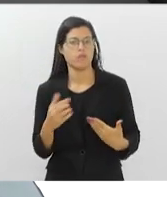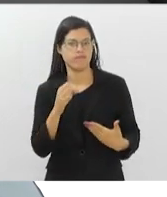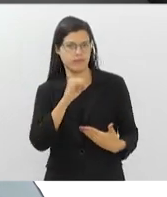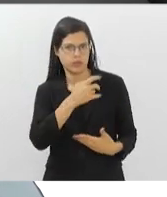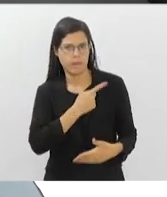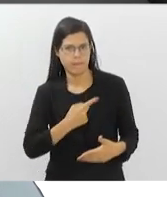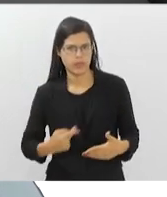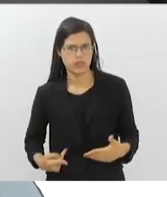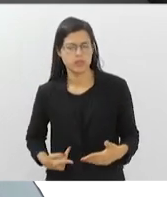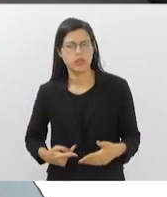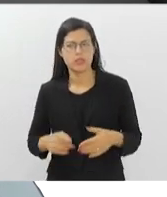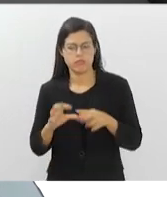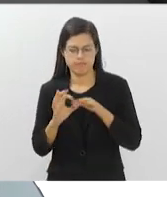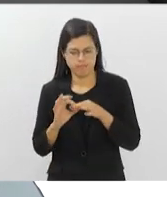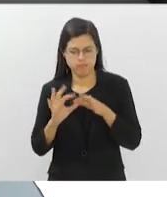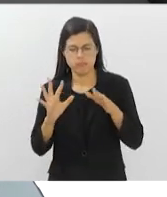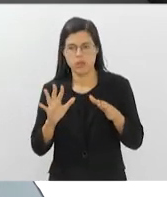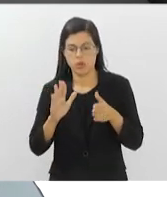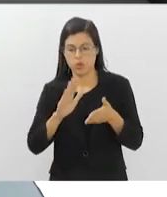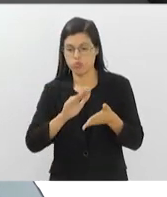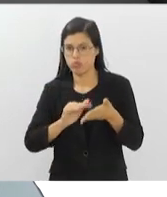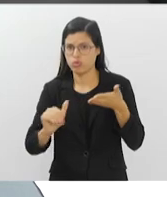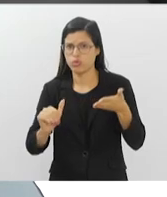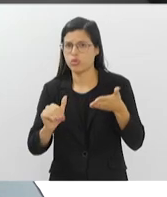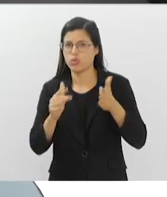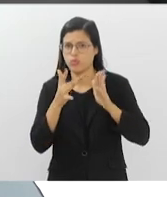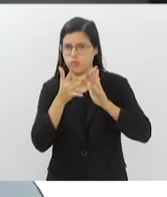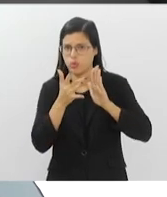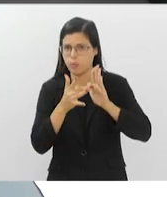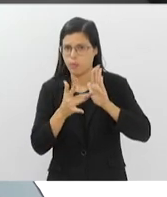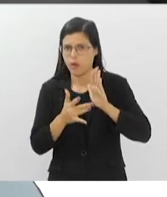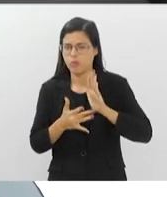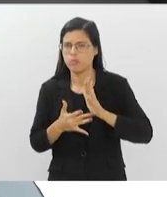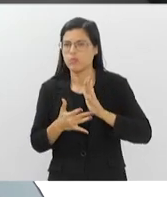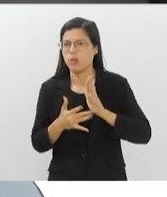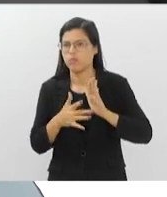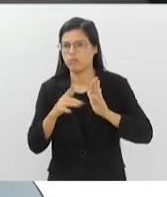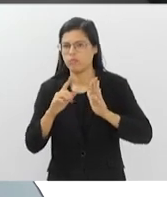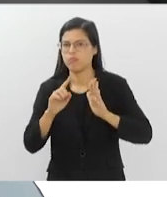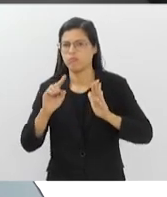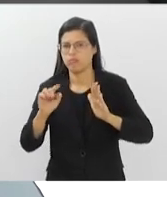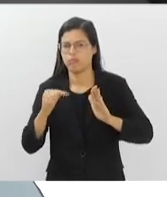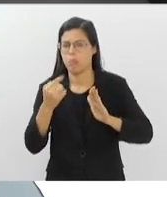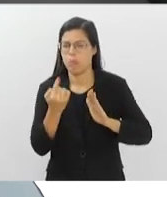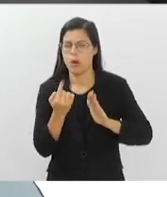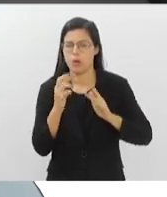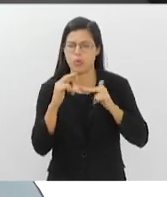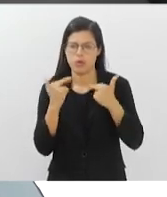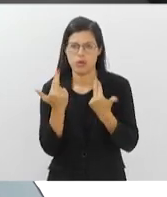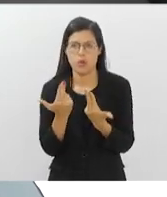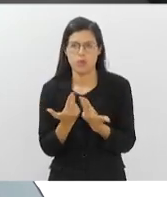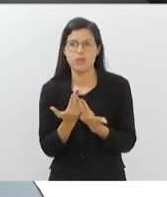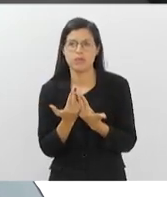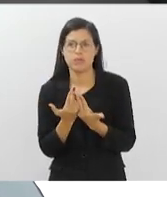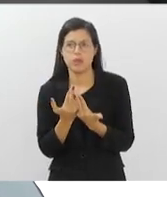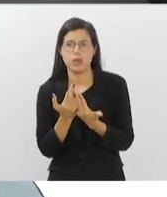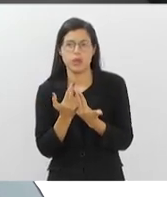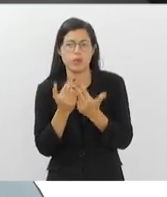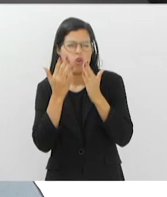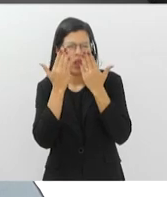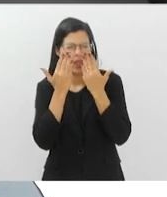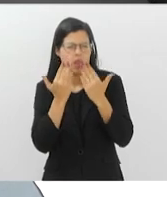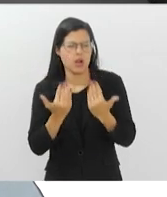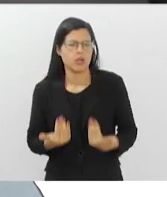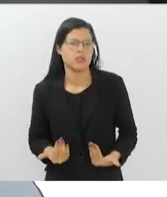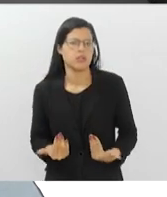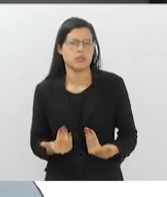permitir, eu retiro de pauta por uma sessão e vou verificar esse aspecto.